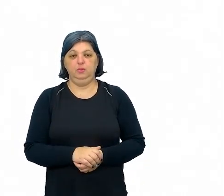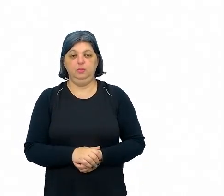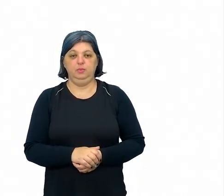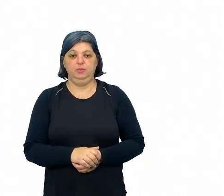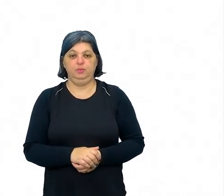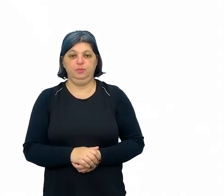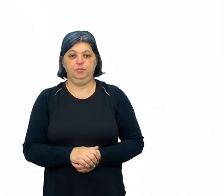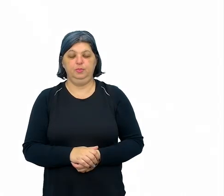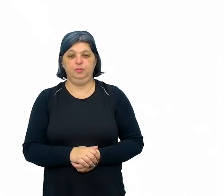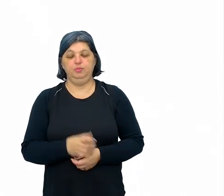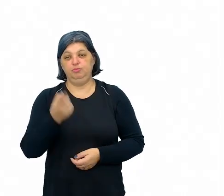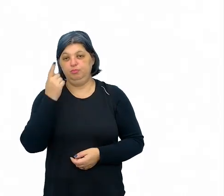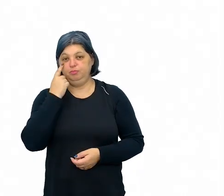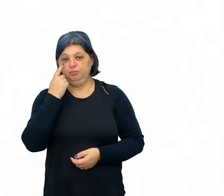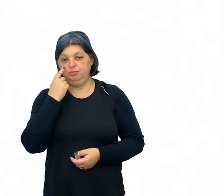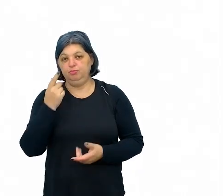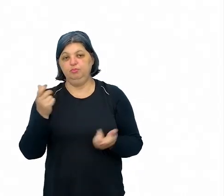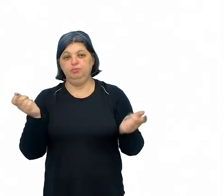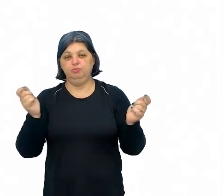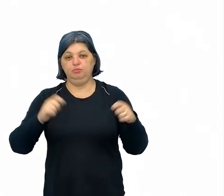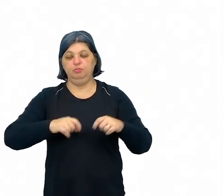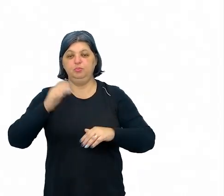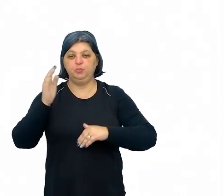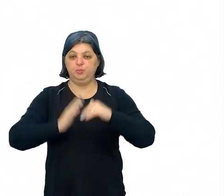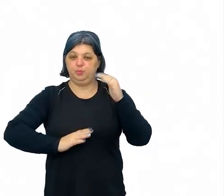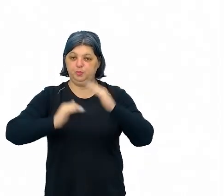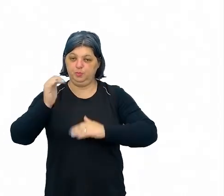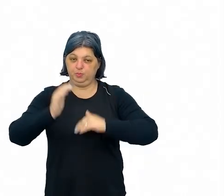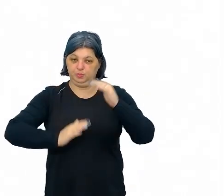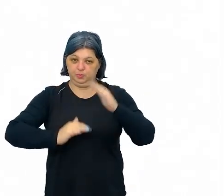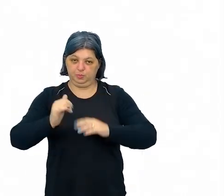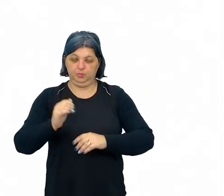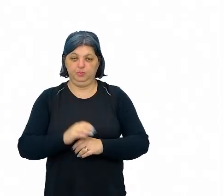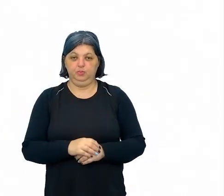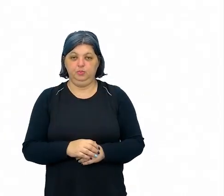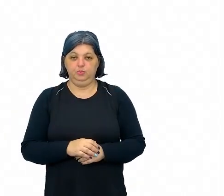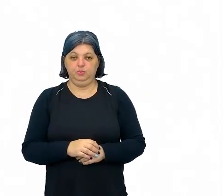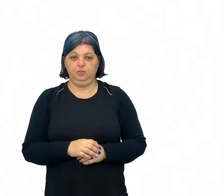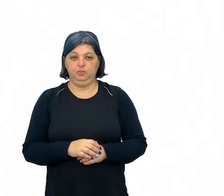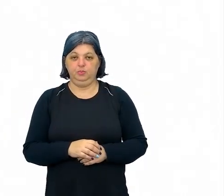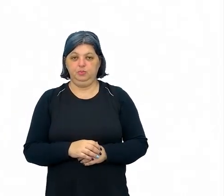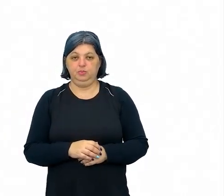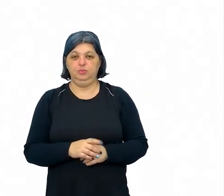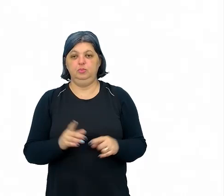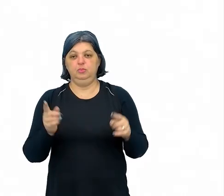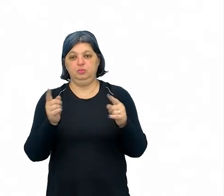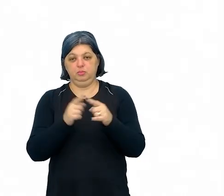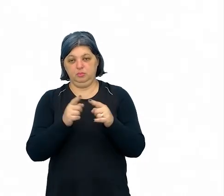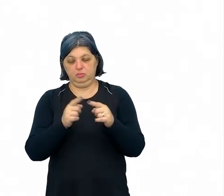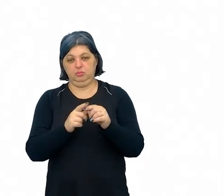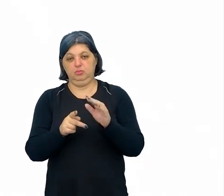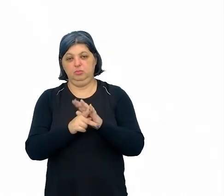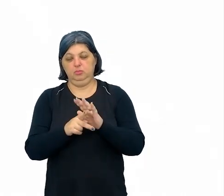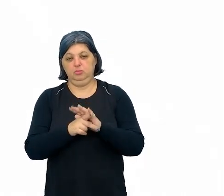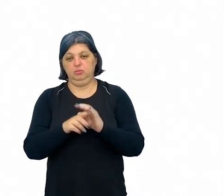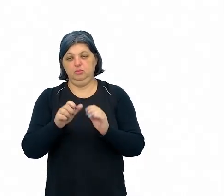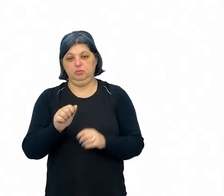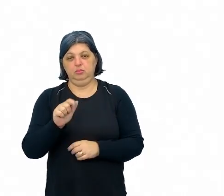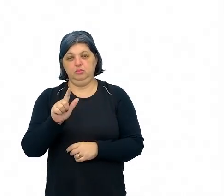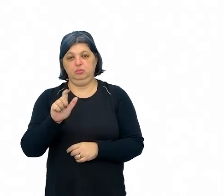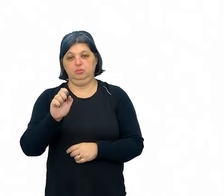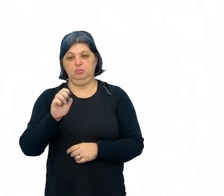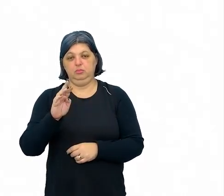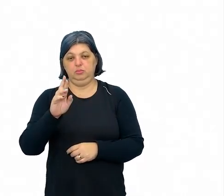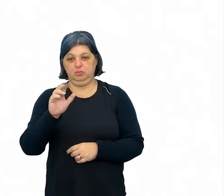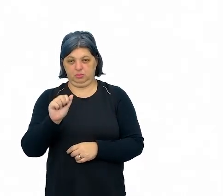eu olho aí para uma habilidade que ela olha para a álgebra, para a unidade temática álgebra, a gente